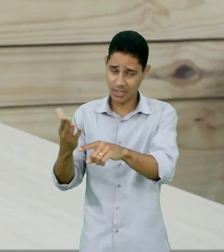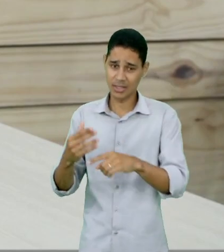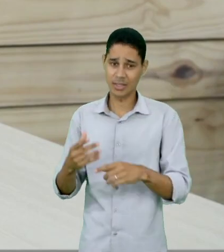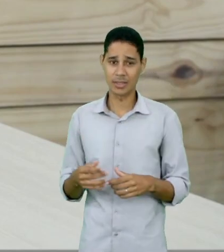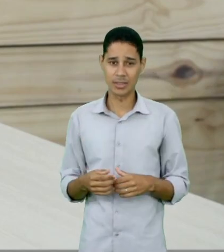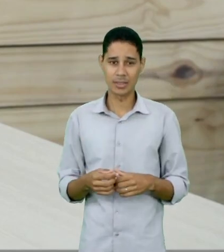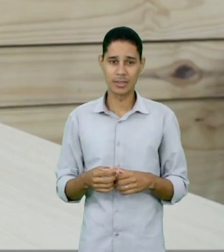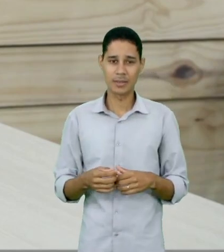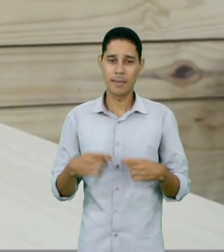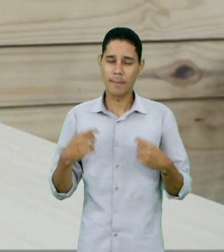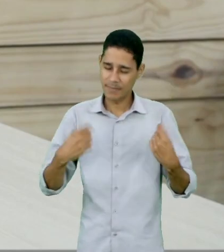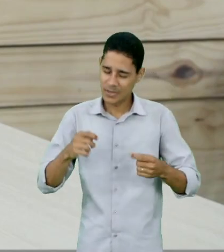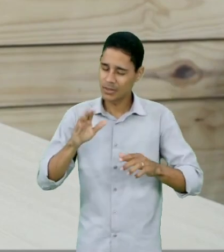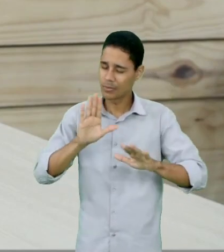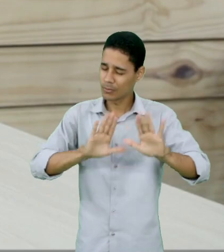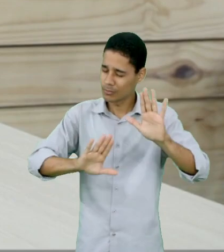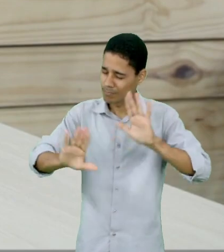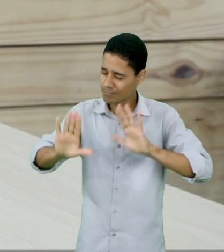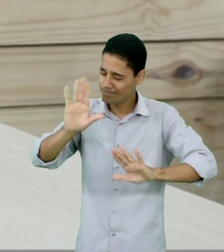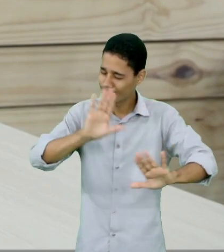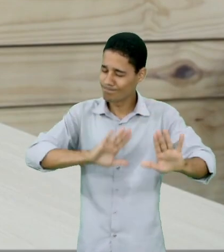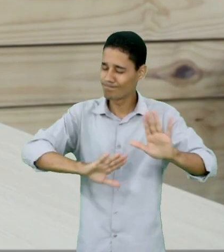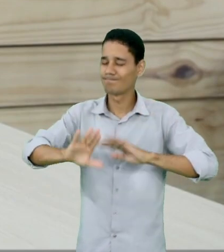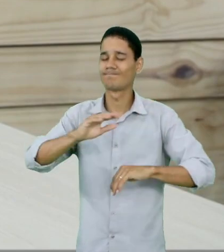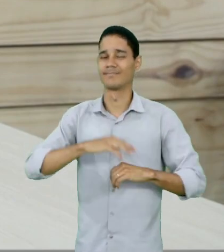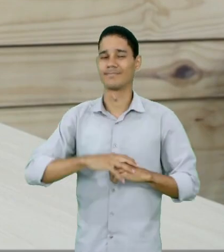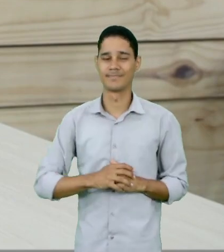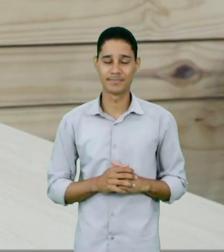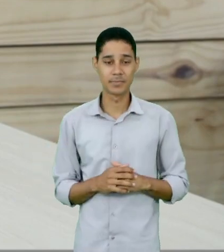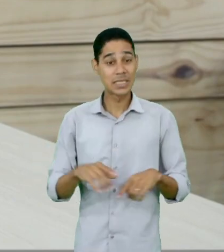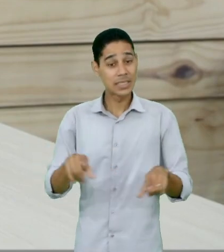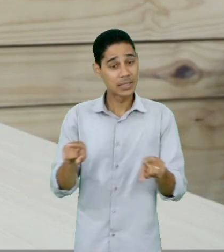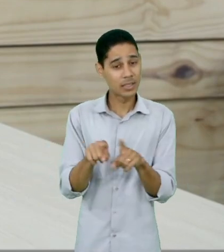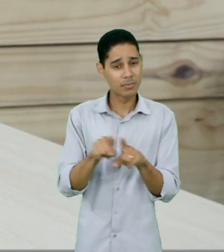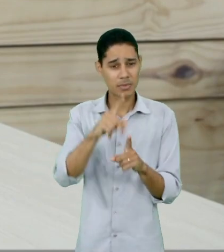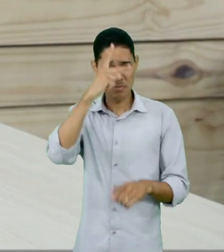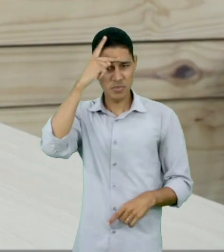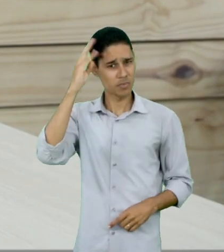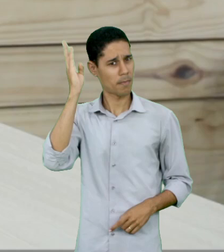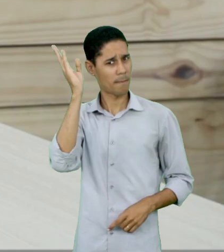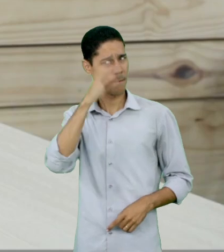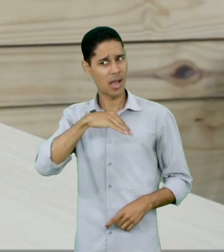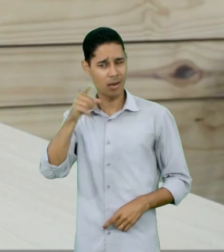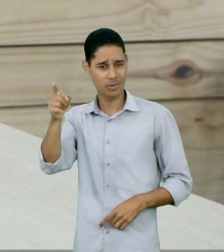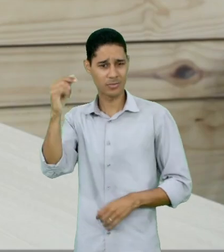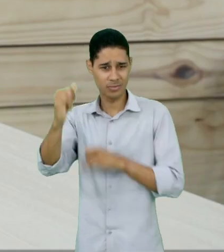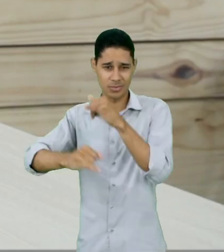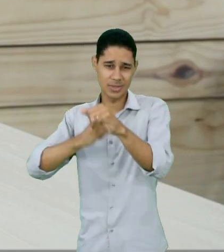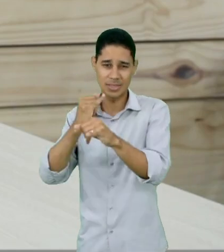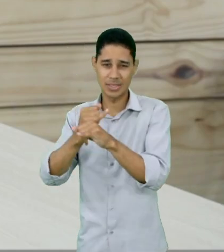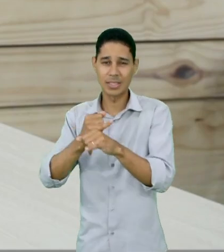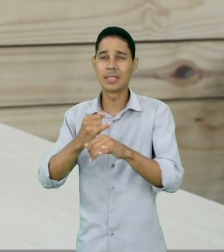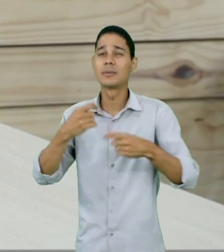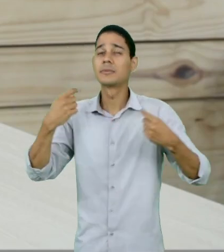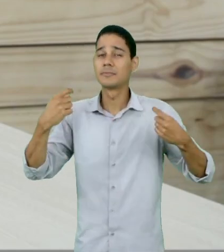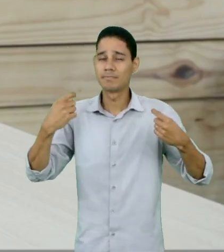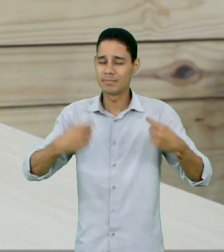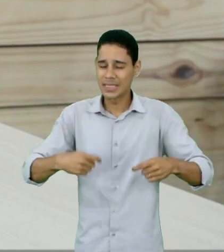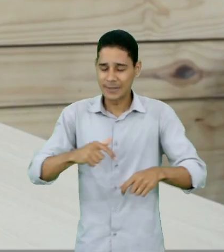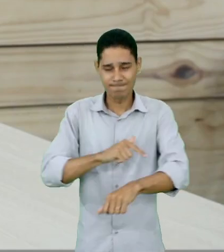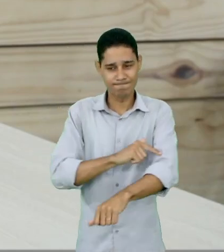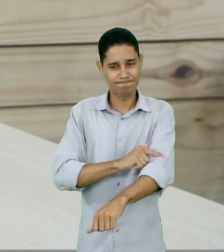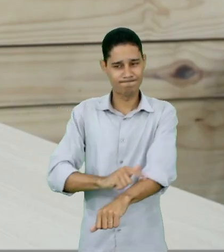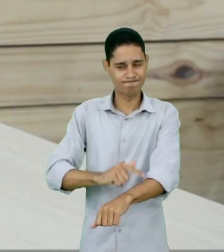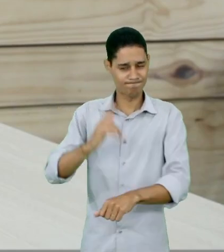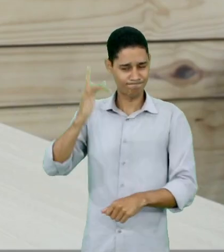certo cuidado, né? E existem também pessoas mal intencionadas na web e a gente precisa ter um pouquinho de educação e conscientização